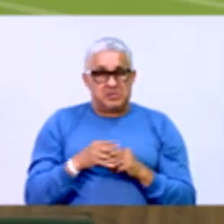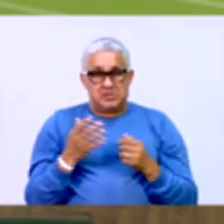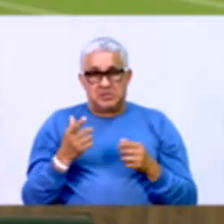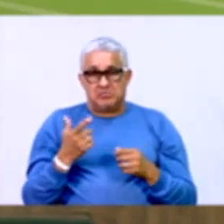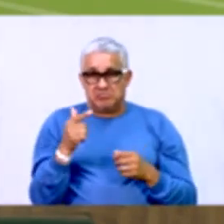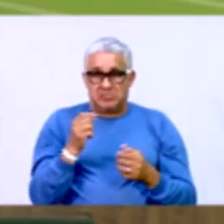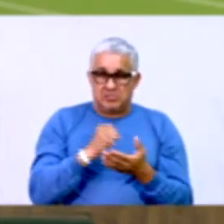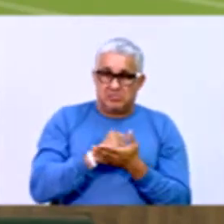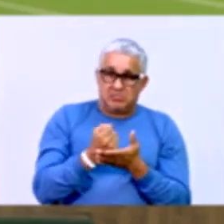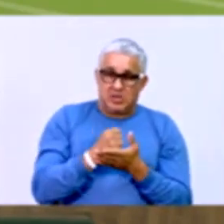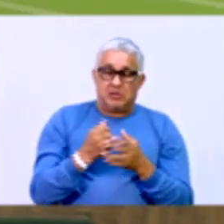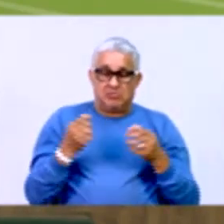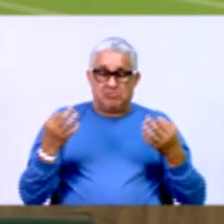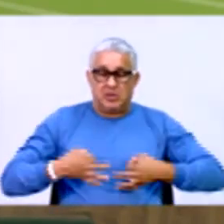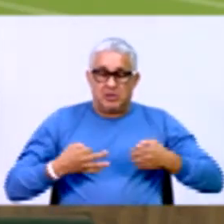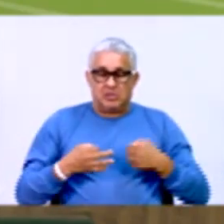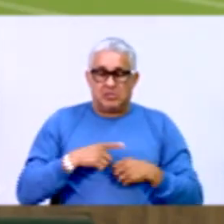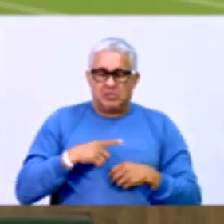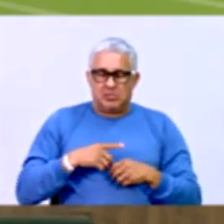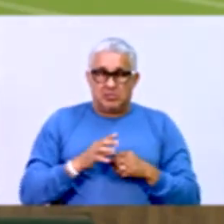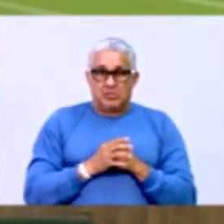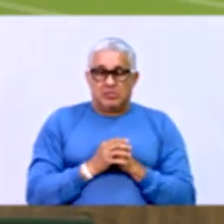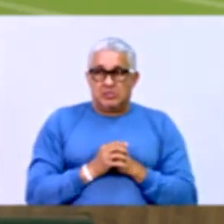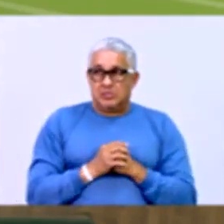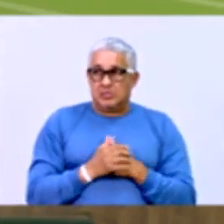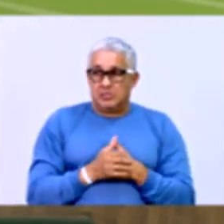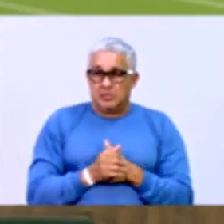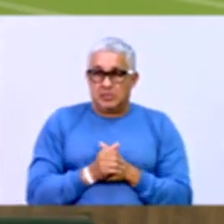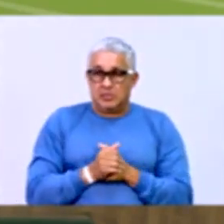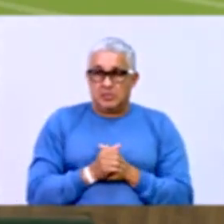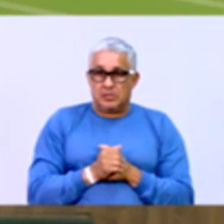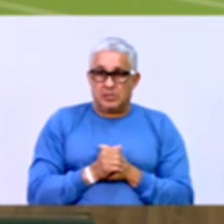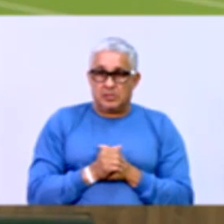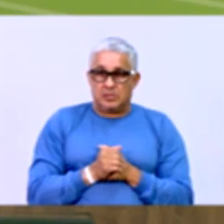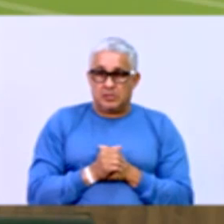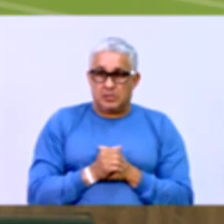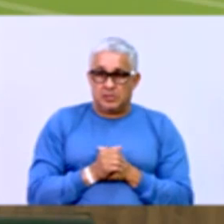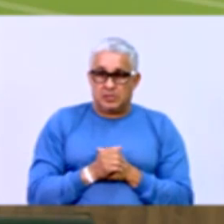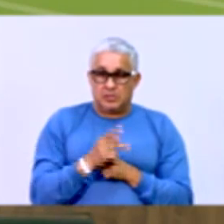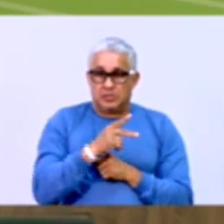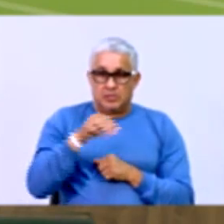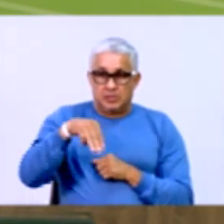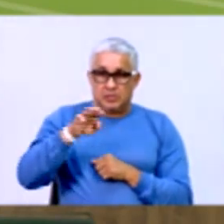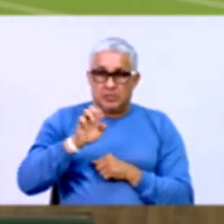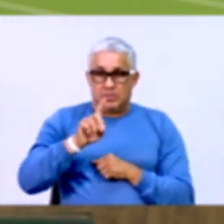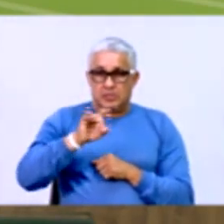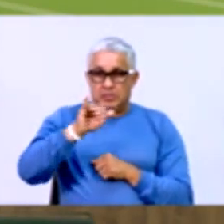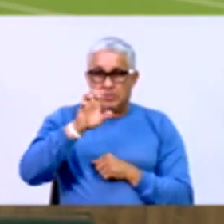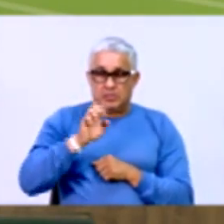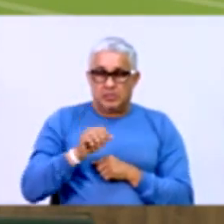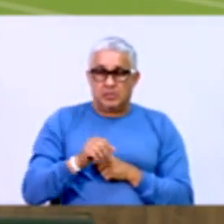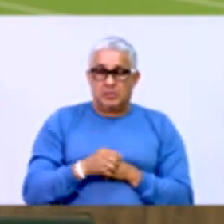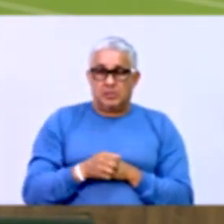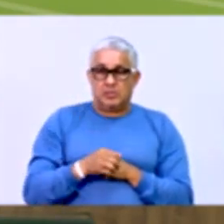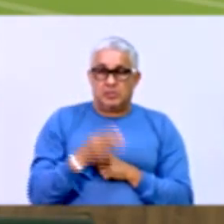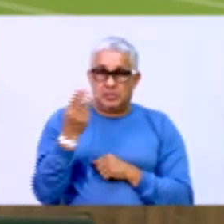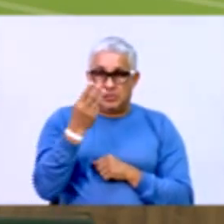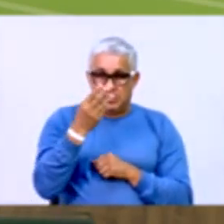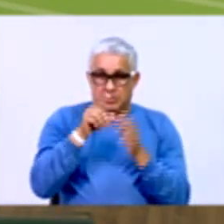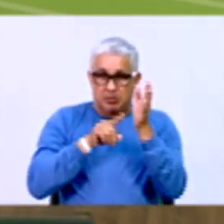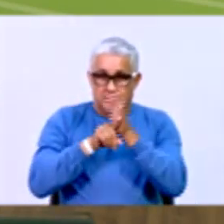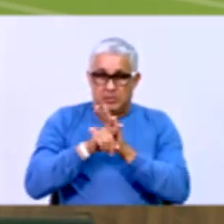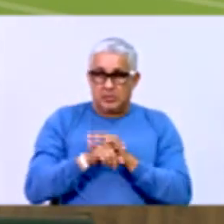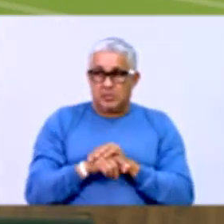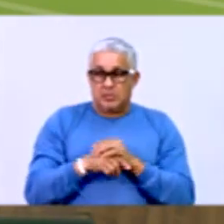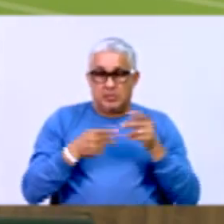bem definido, né? Perfeito isso aí. Presidente Médici, a questão 3, ele fala em planejamento, escolha